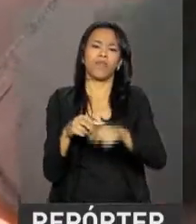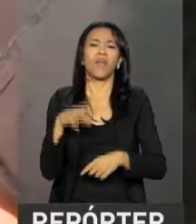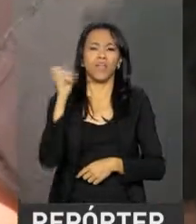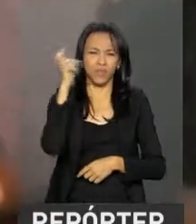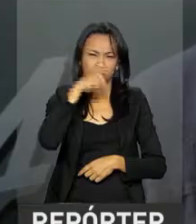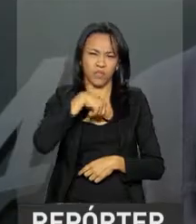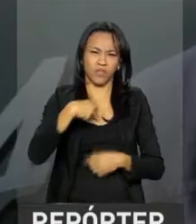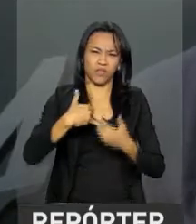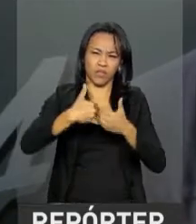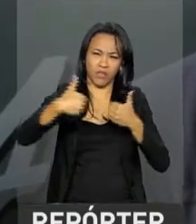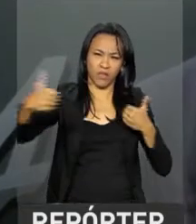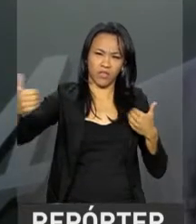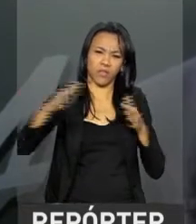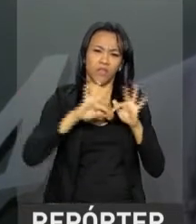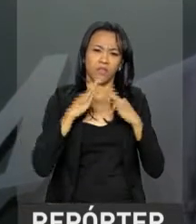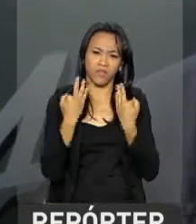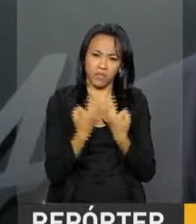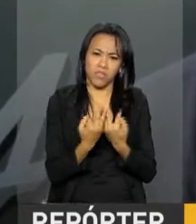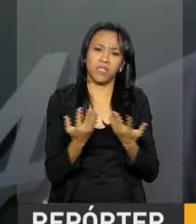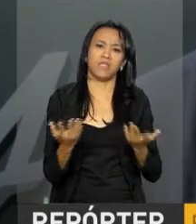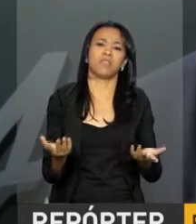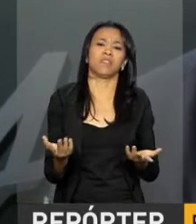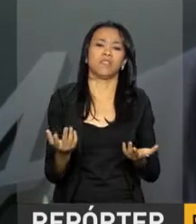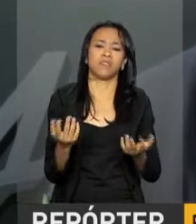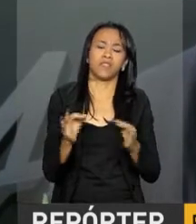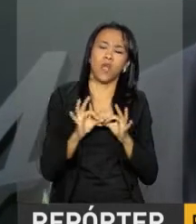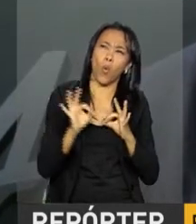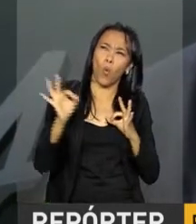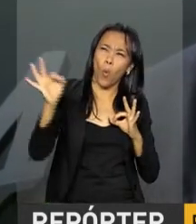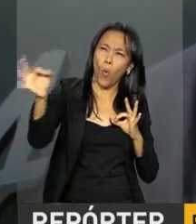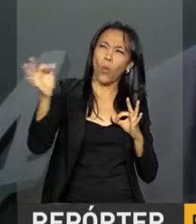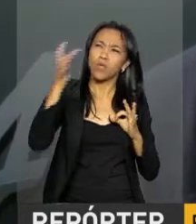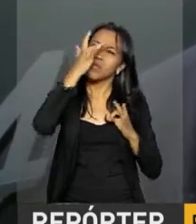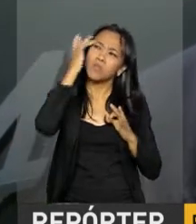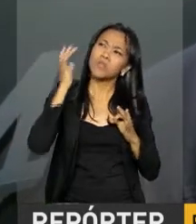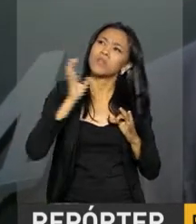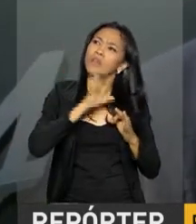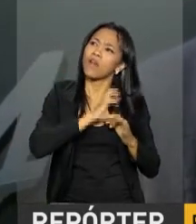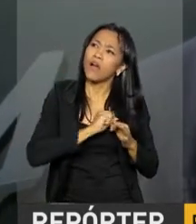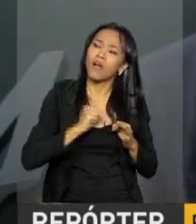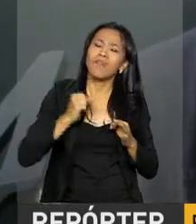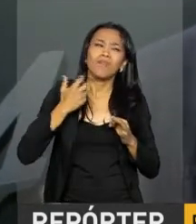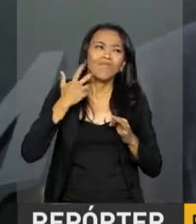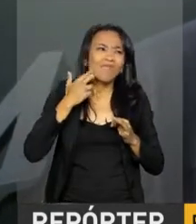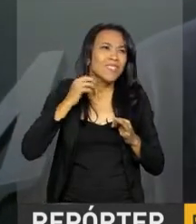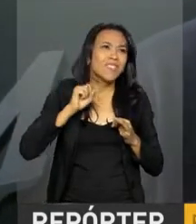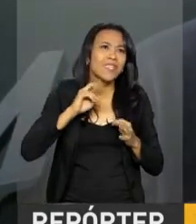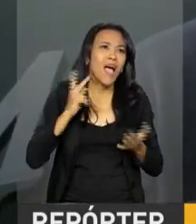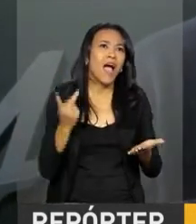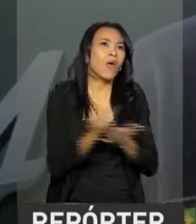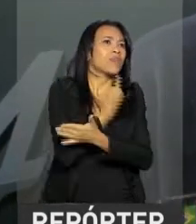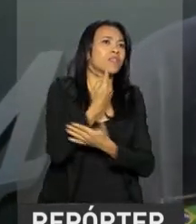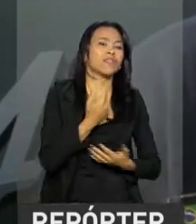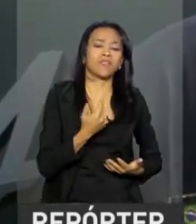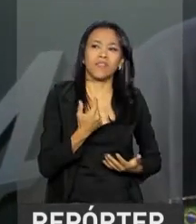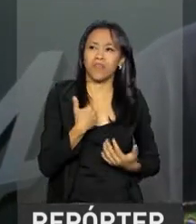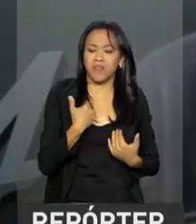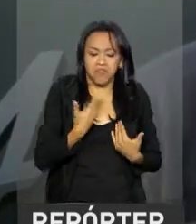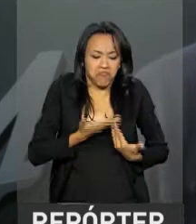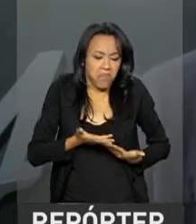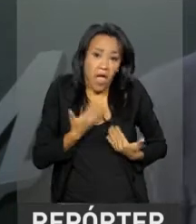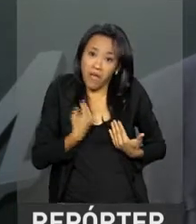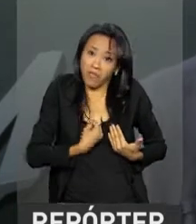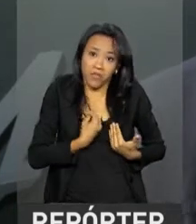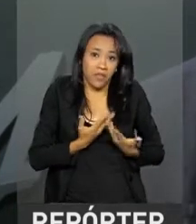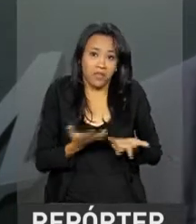missão, né? Para qualquer um de nós, você está distante daqueles que você ama e saber que se acontecer algo, que a vida é